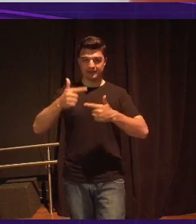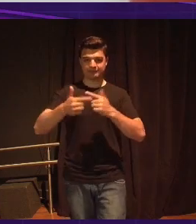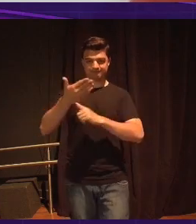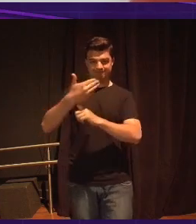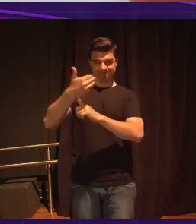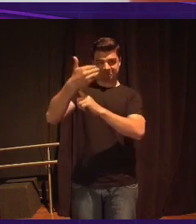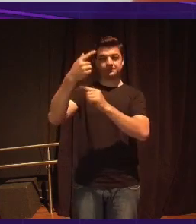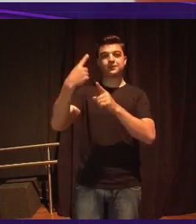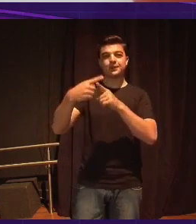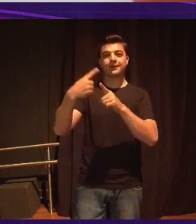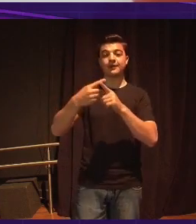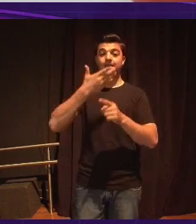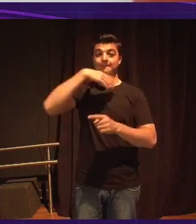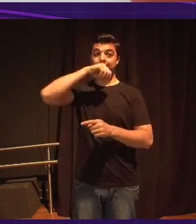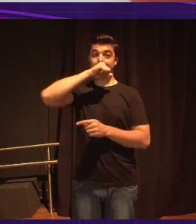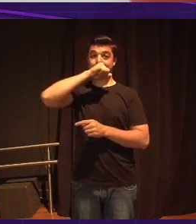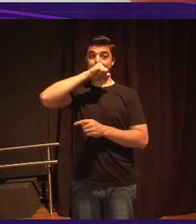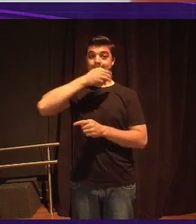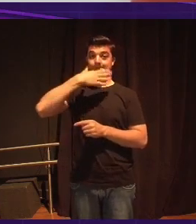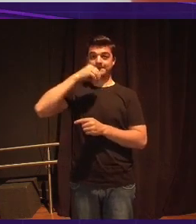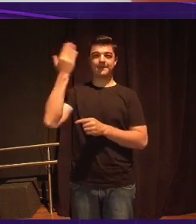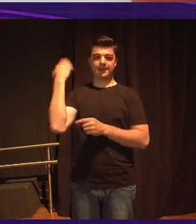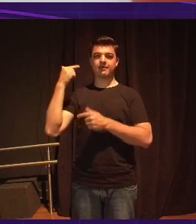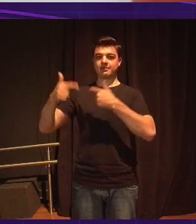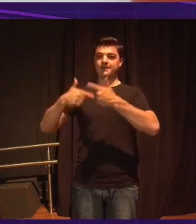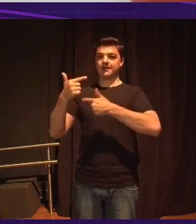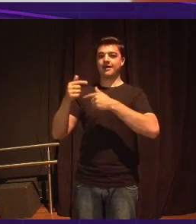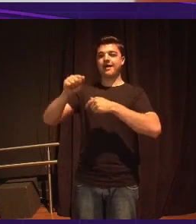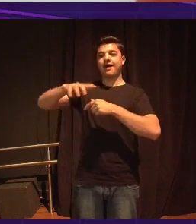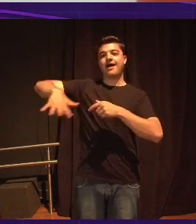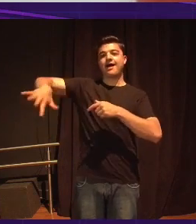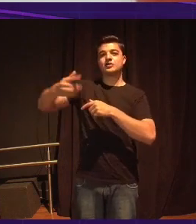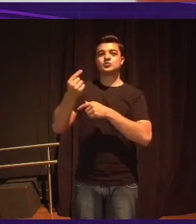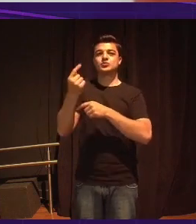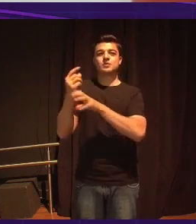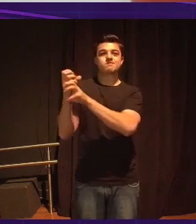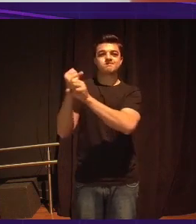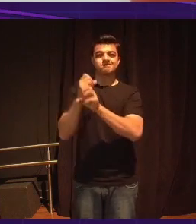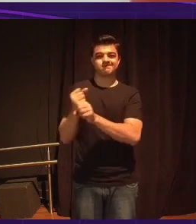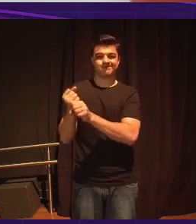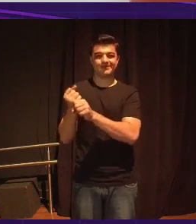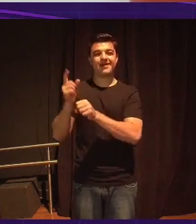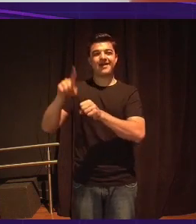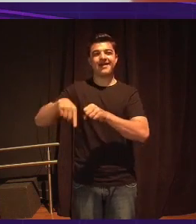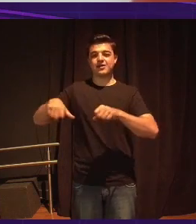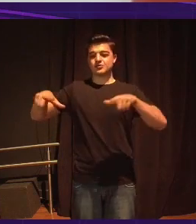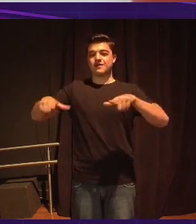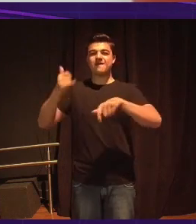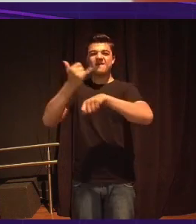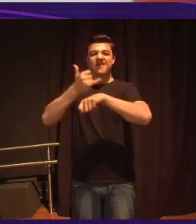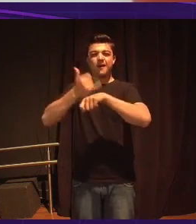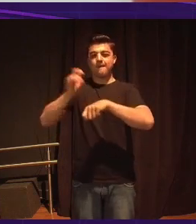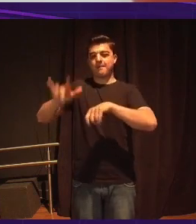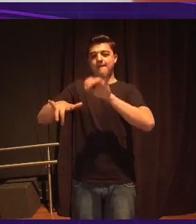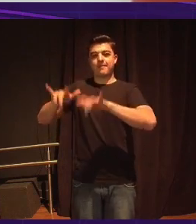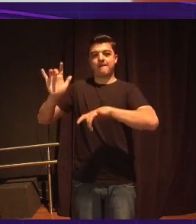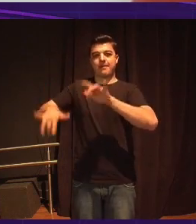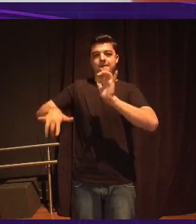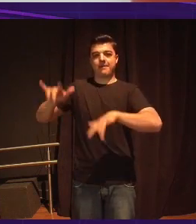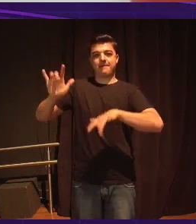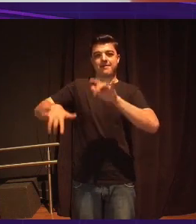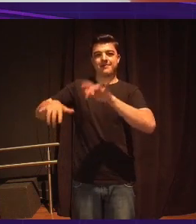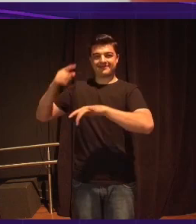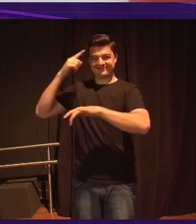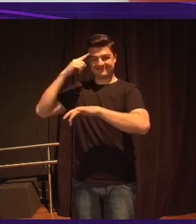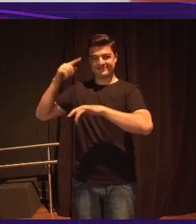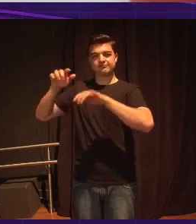contador, trabalhava ali no mundo financeiro, na época, na máquina de escrever ali, fazendo livros